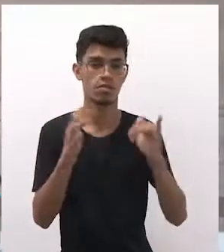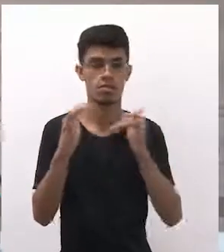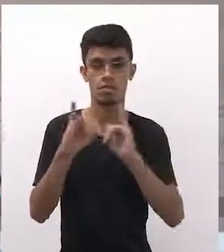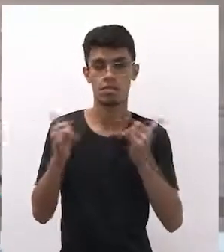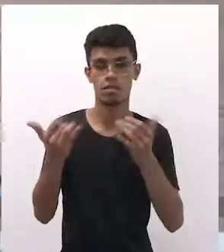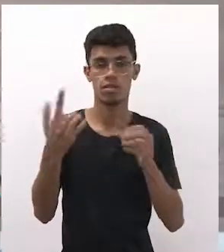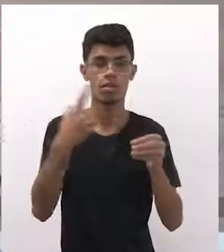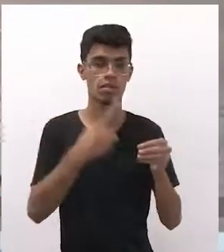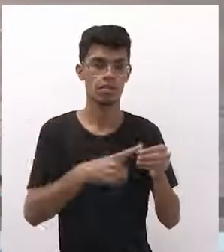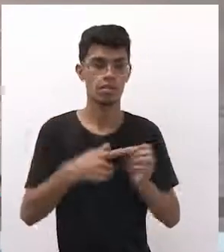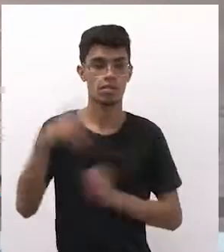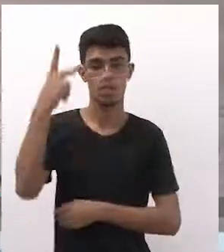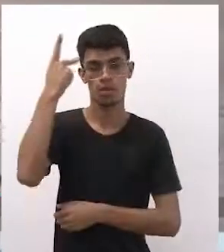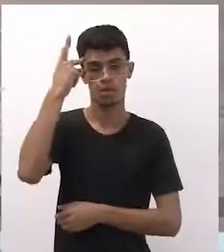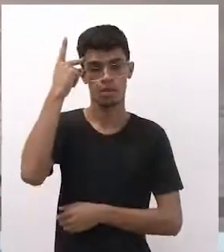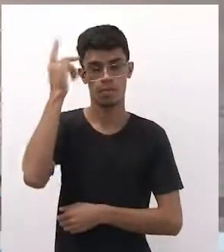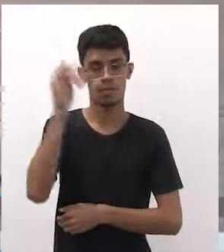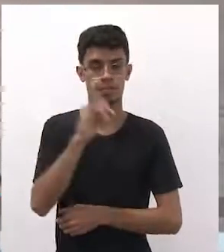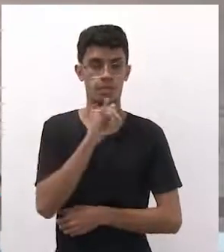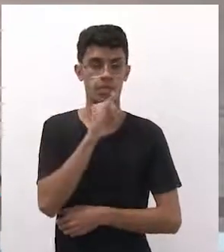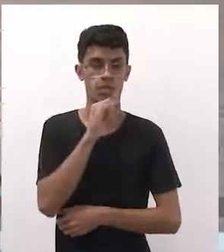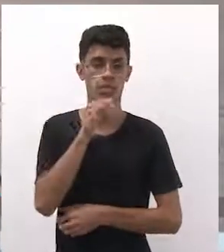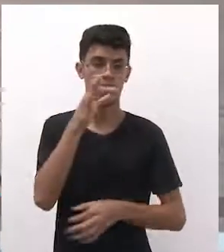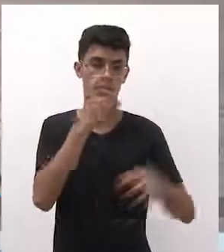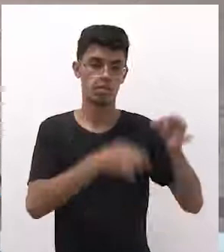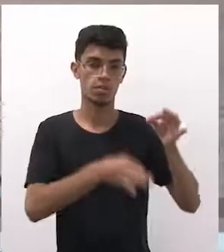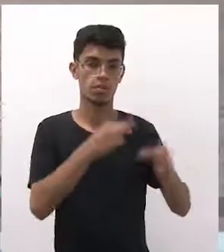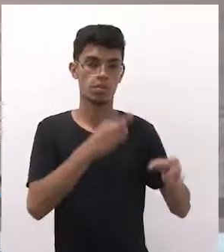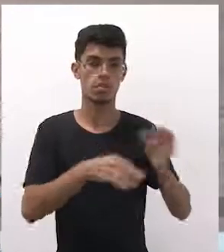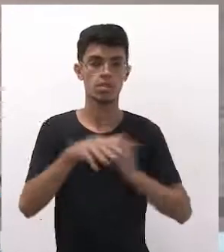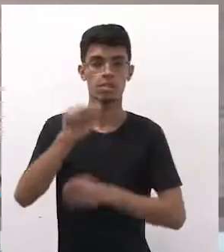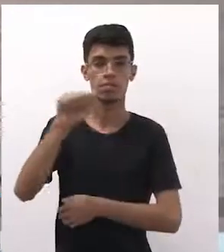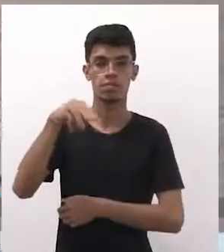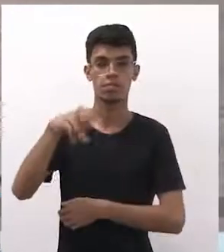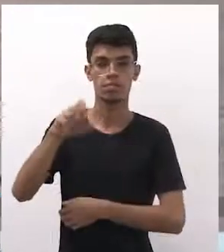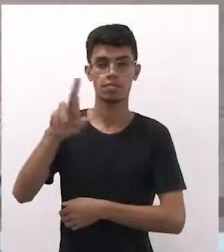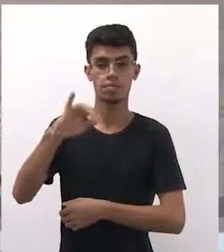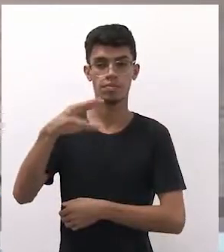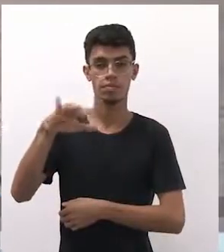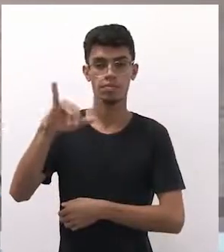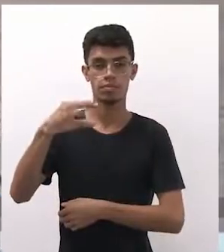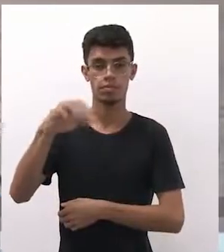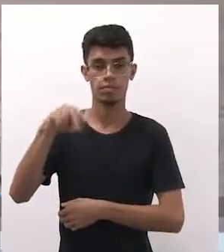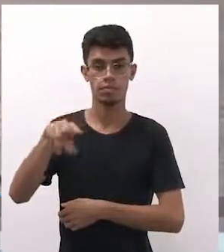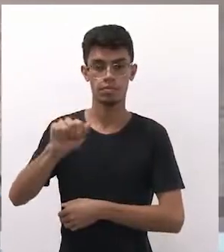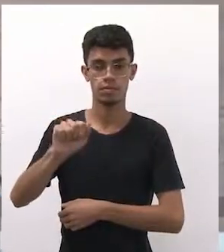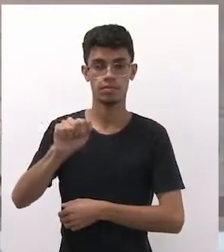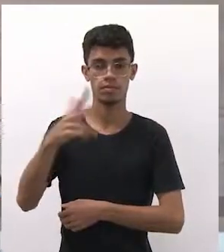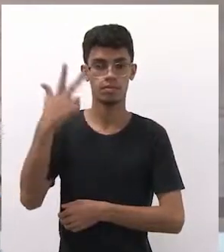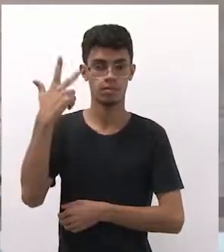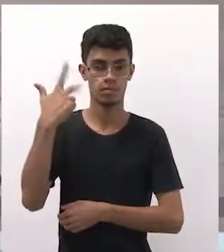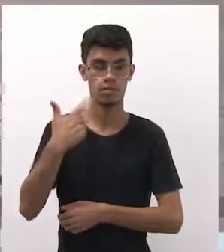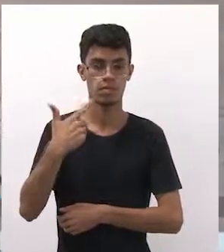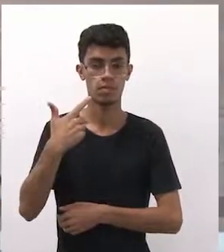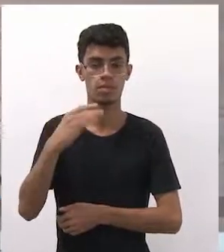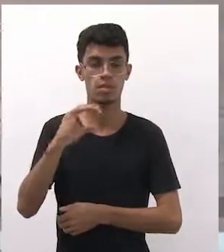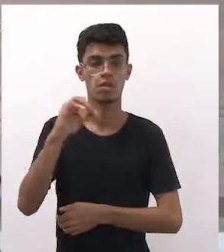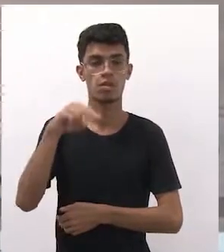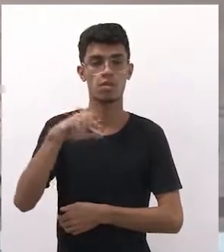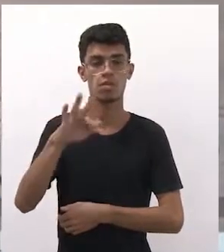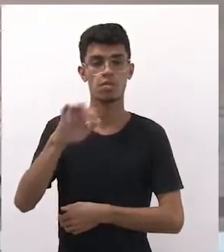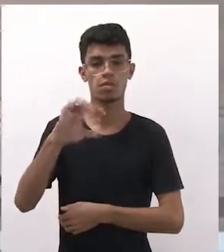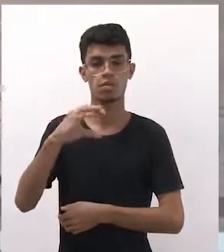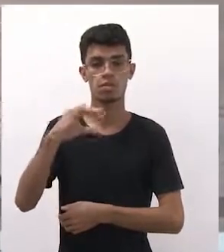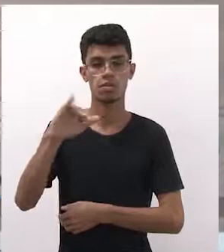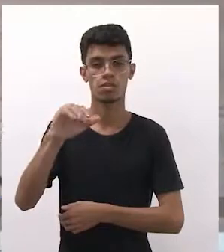cidade de São Paulo, e na época que eu era juiz aí em Americana, também a gente teve, isso é bastante comum nas confecções, como a